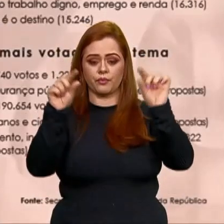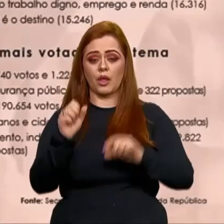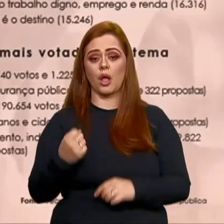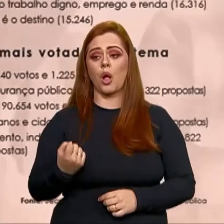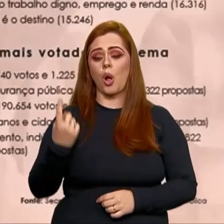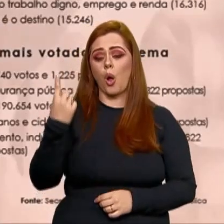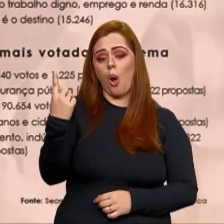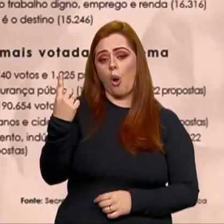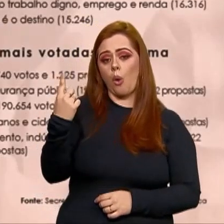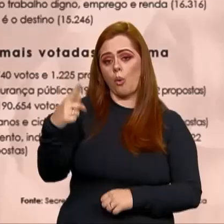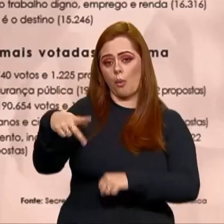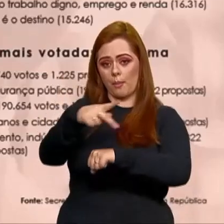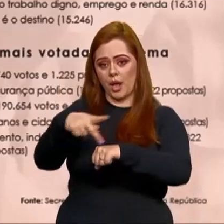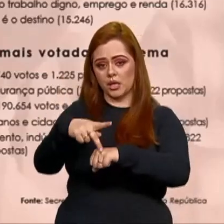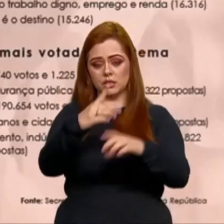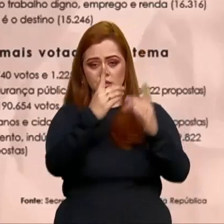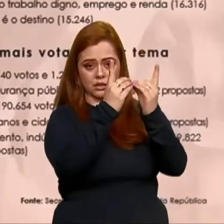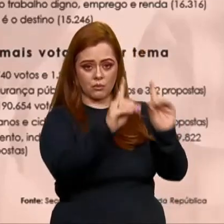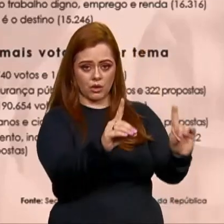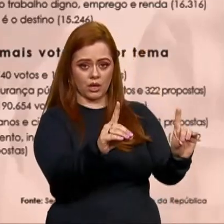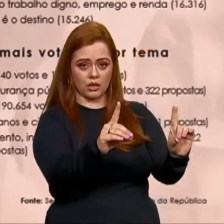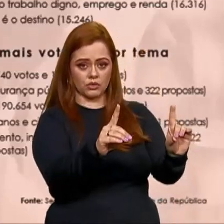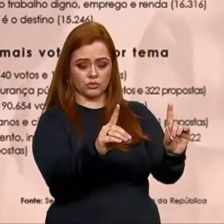país democrático,